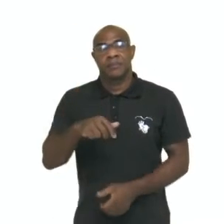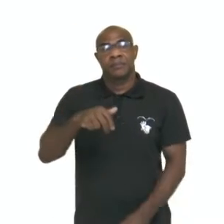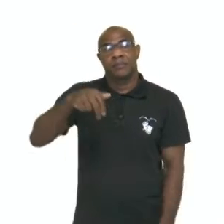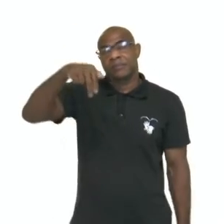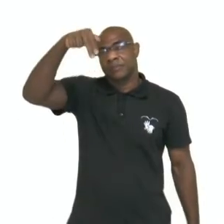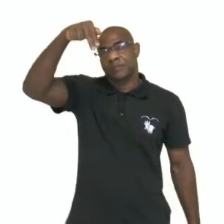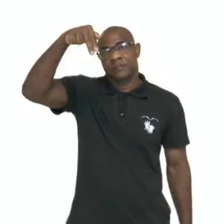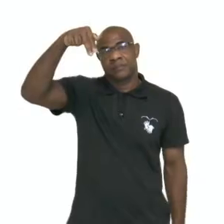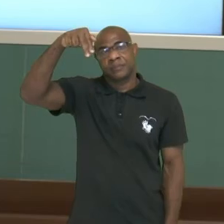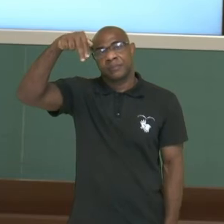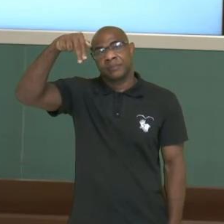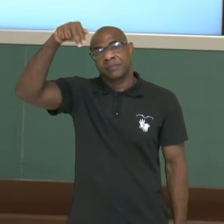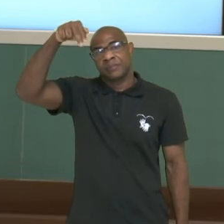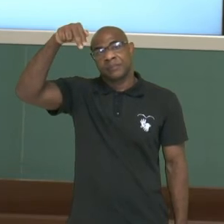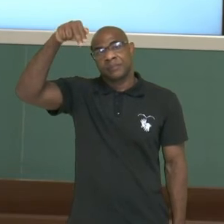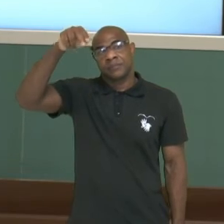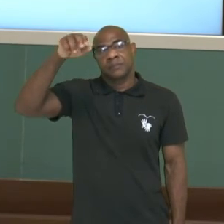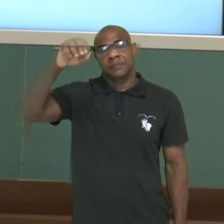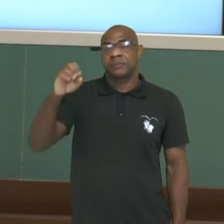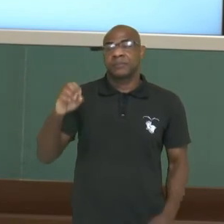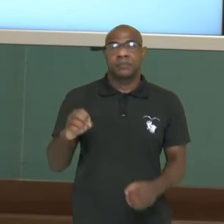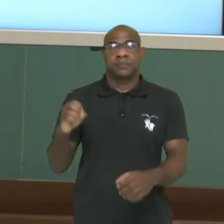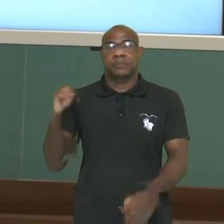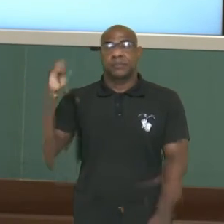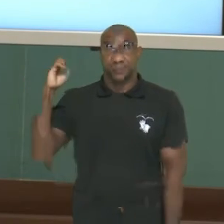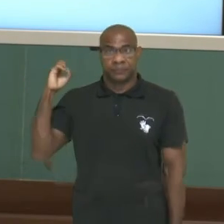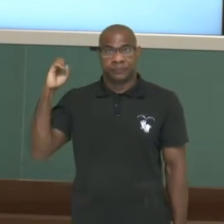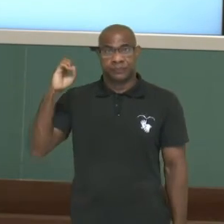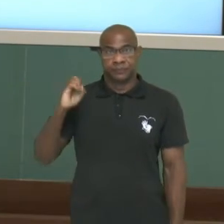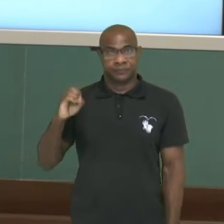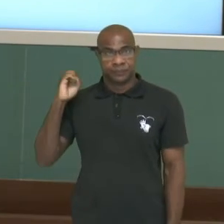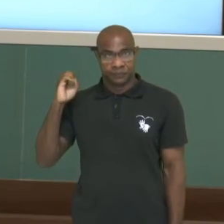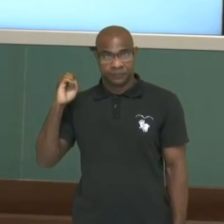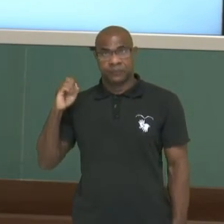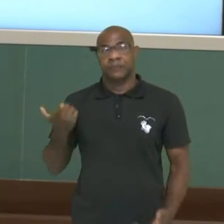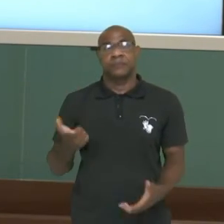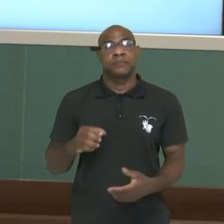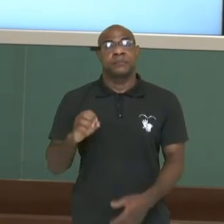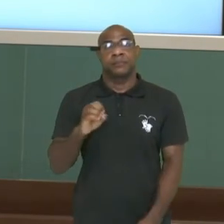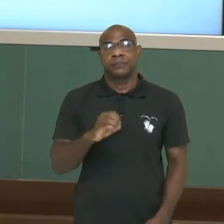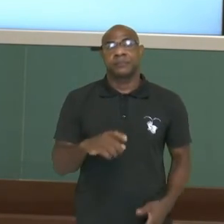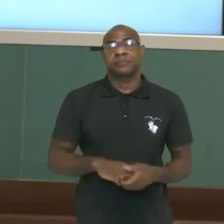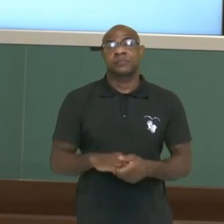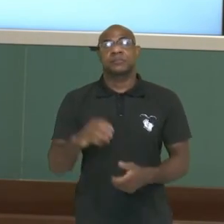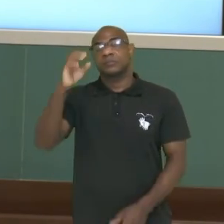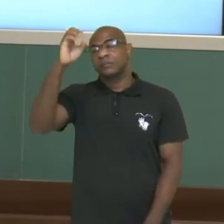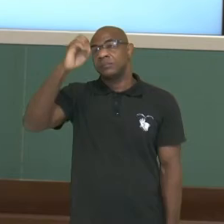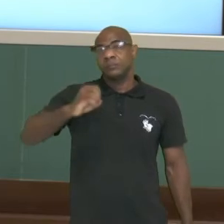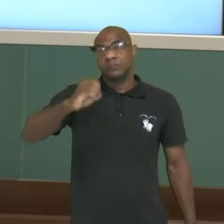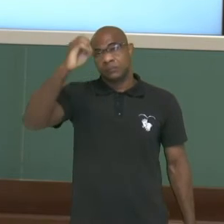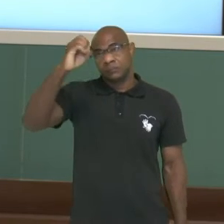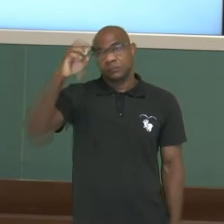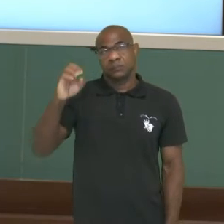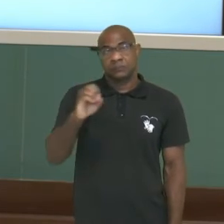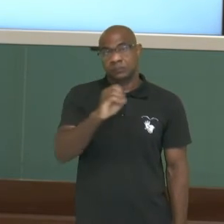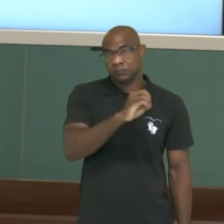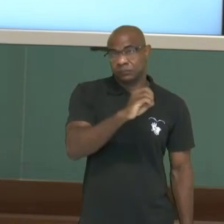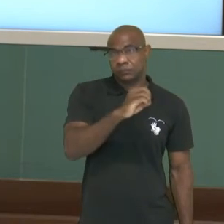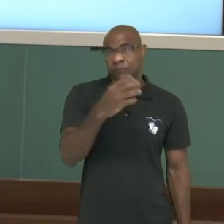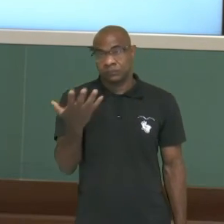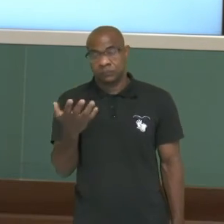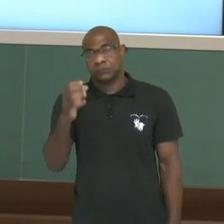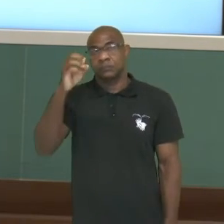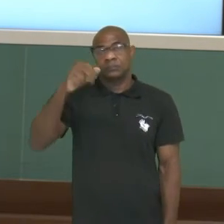norte do planeta em direção ao oeste do mundo. Ok? Ou seja, à esquerda, né, se você projetar um